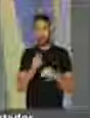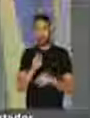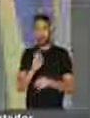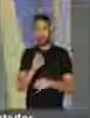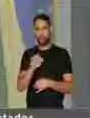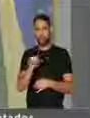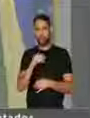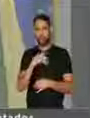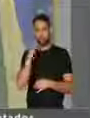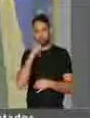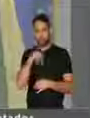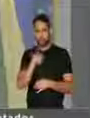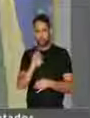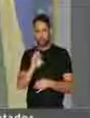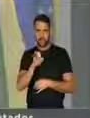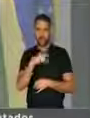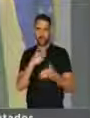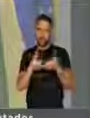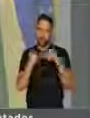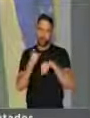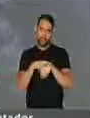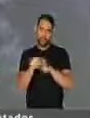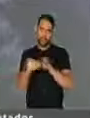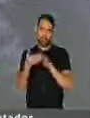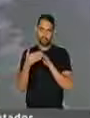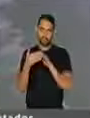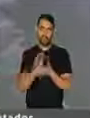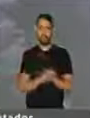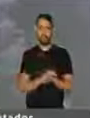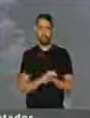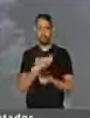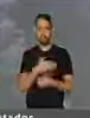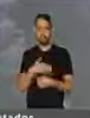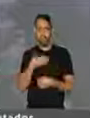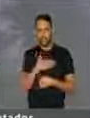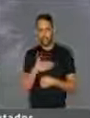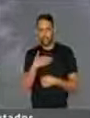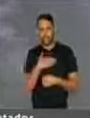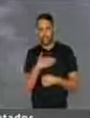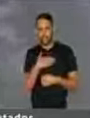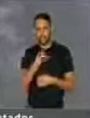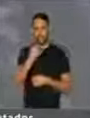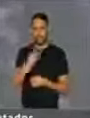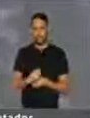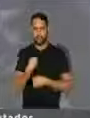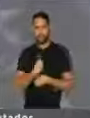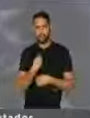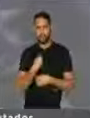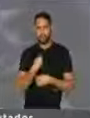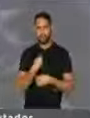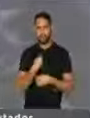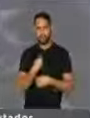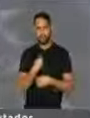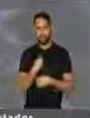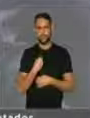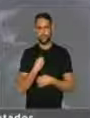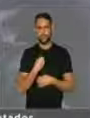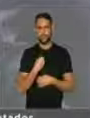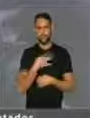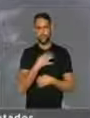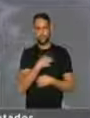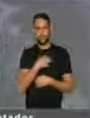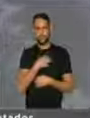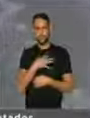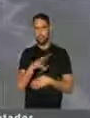Justiça. Deputado Medistame. Pois não. Uma parte, por favor. Queria, nessa oportunidade, deixar, na